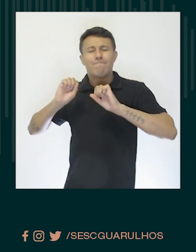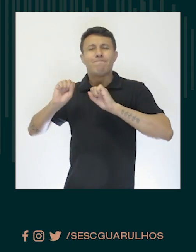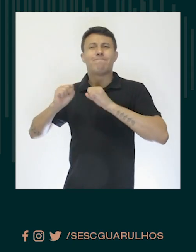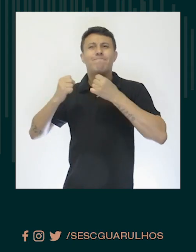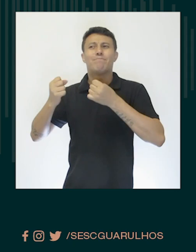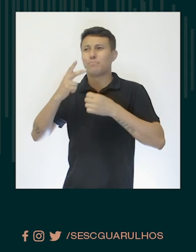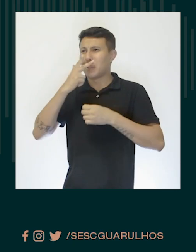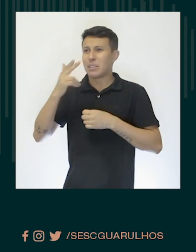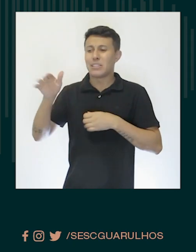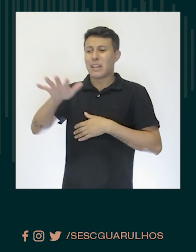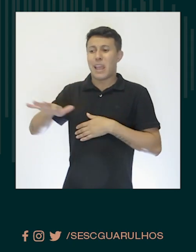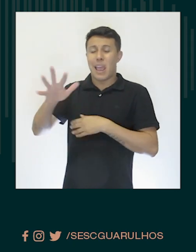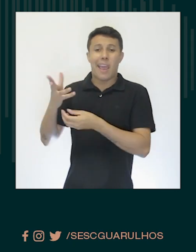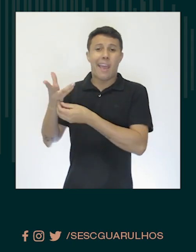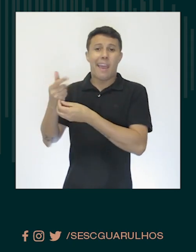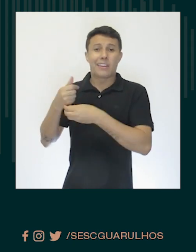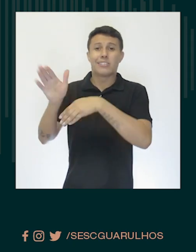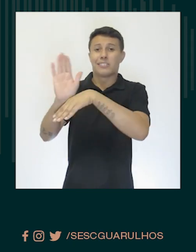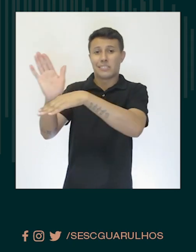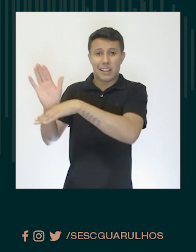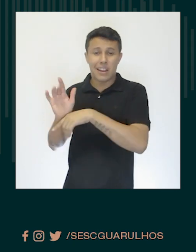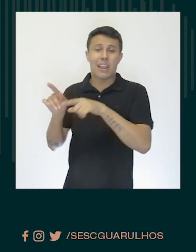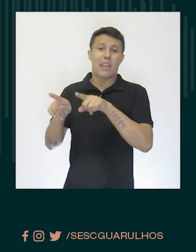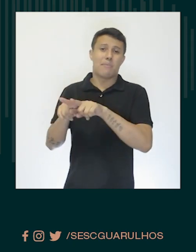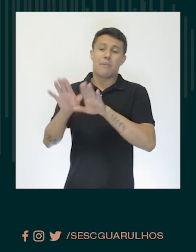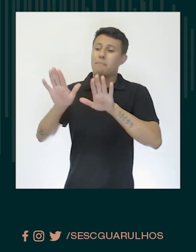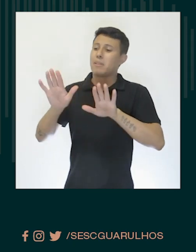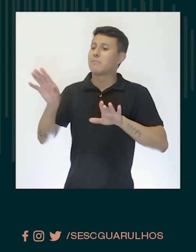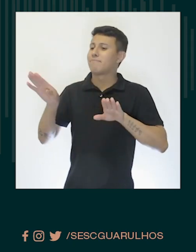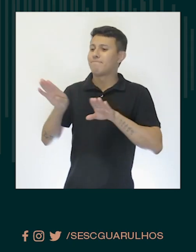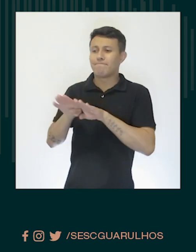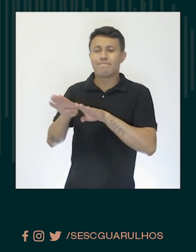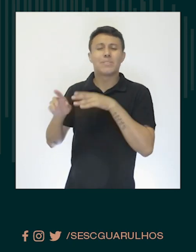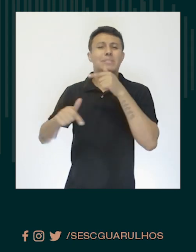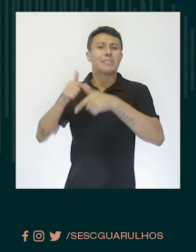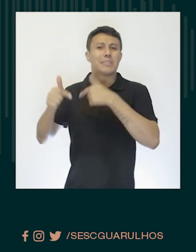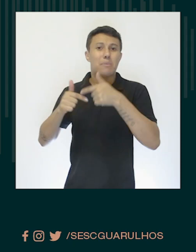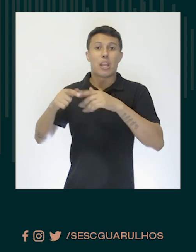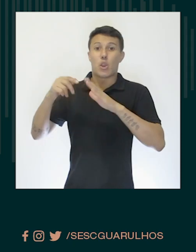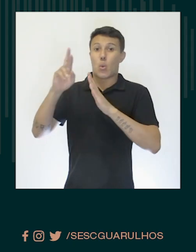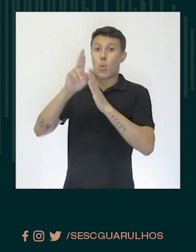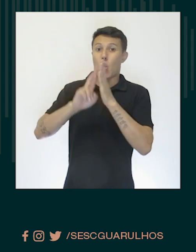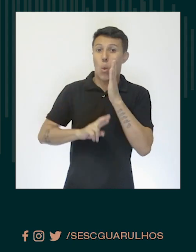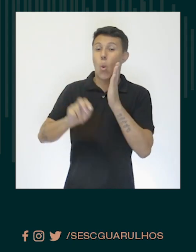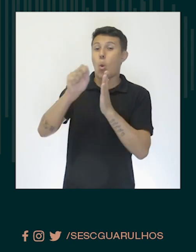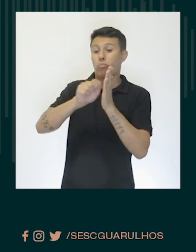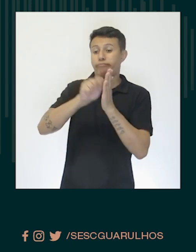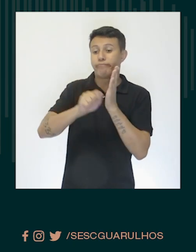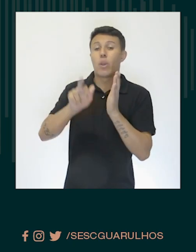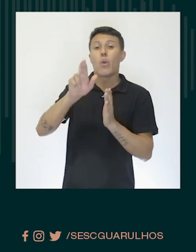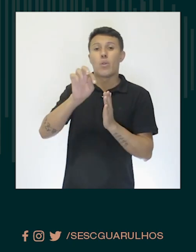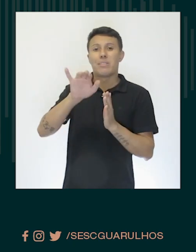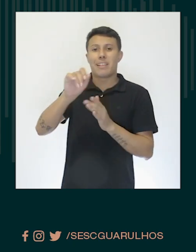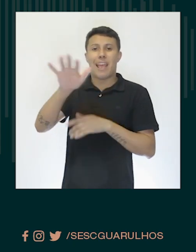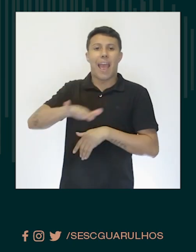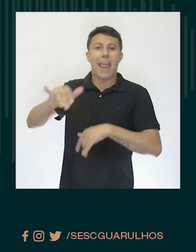dentro da arte, dentro do cinema, mas não na parte da fotografia. Eu tenho trabalhado como roteirista para uma agência de publicidade, num trabalho